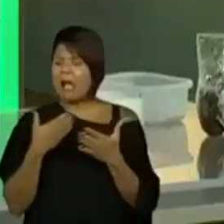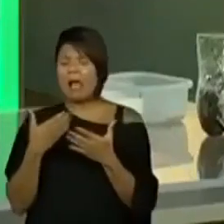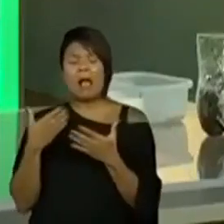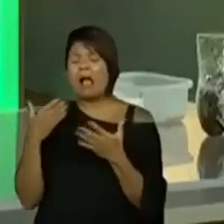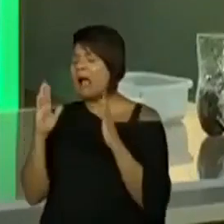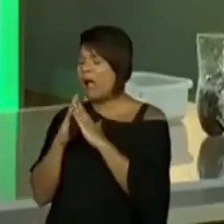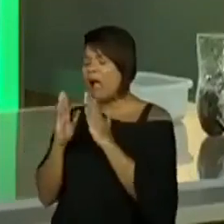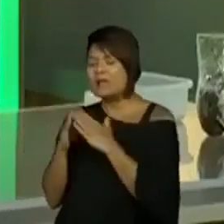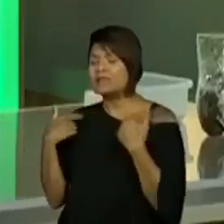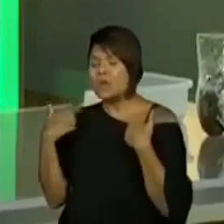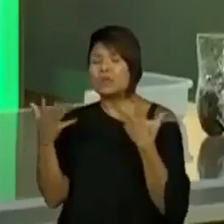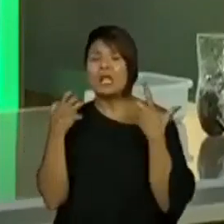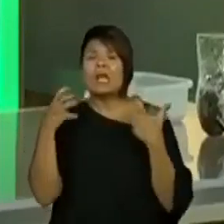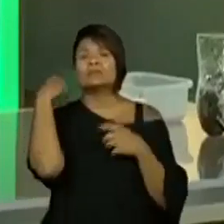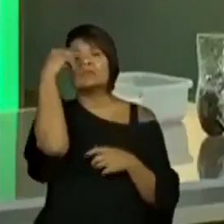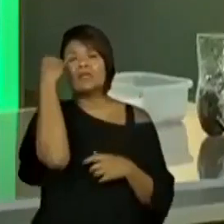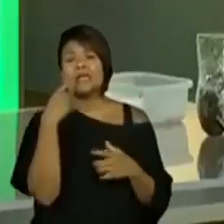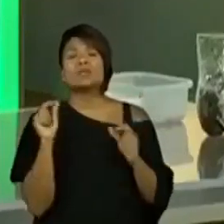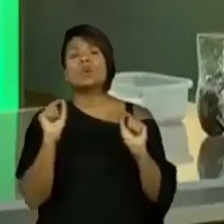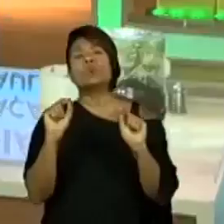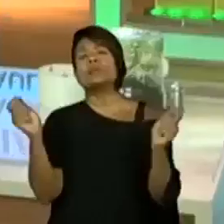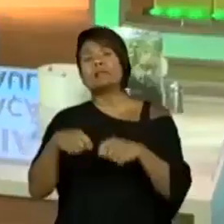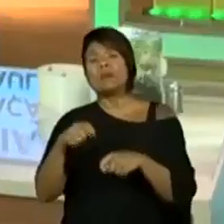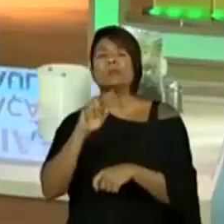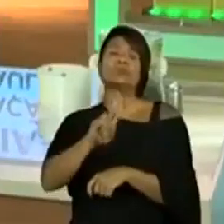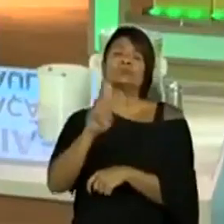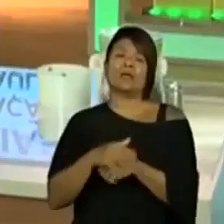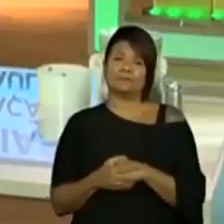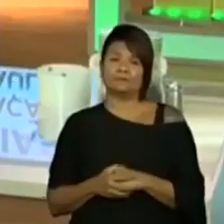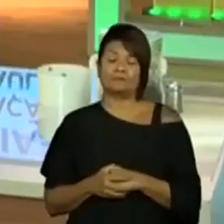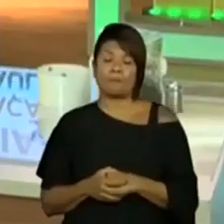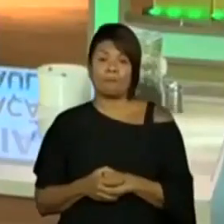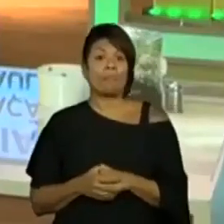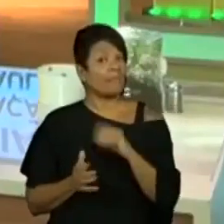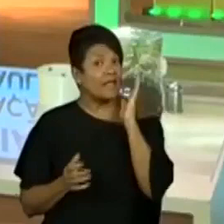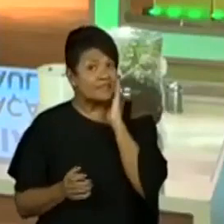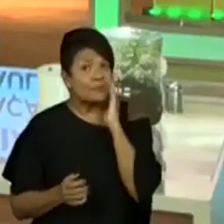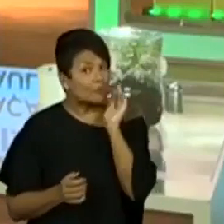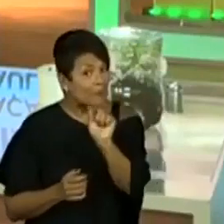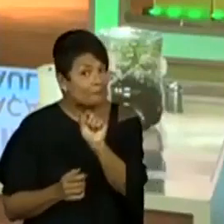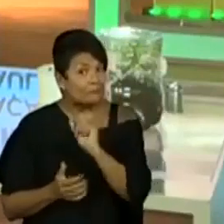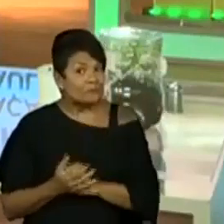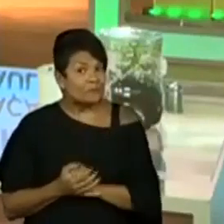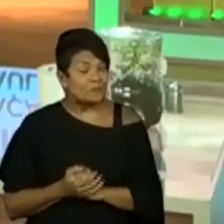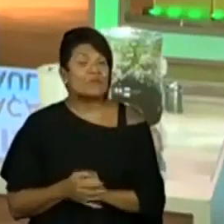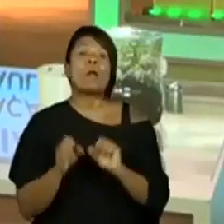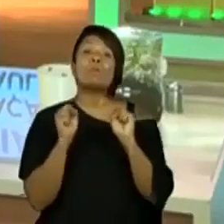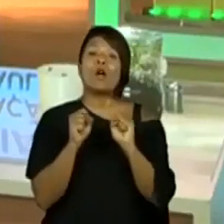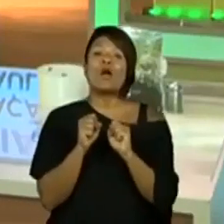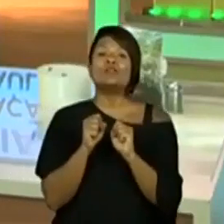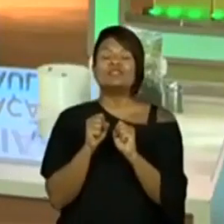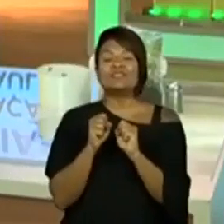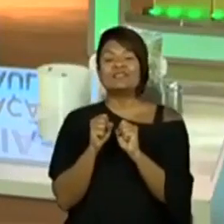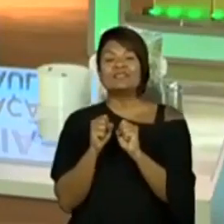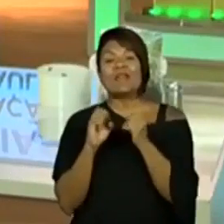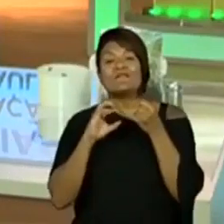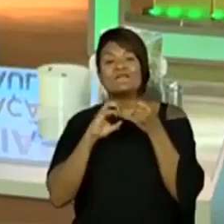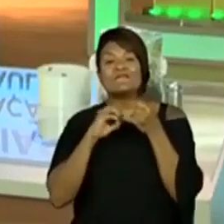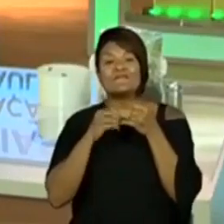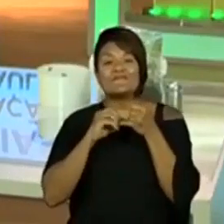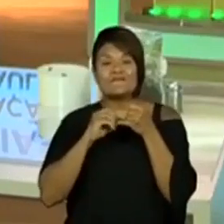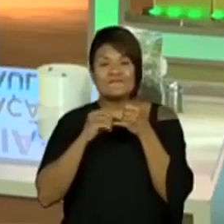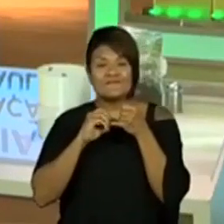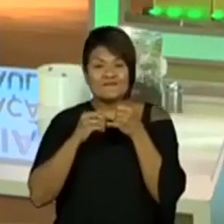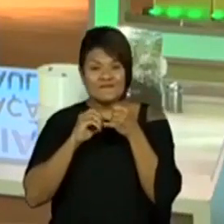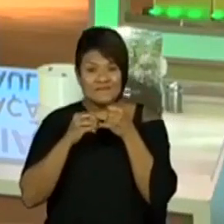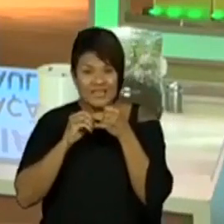casa. Eu quero fazer a experiência. O que eu posso usar? Sabe o que você pode colocar? Grãos de feijão. É a experiência